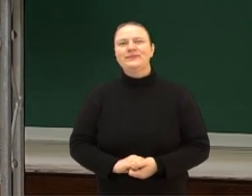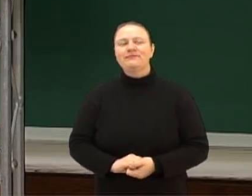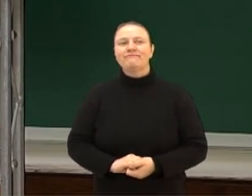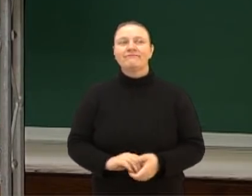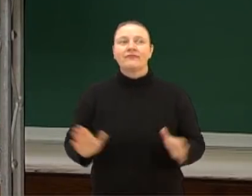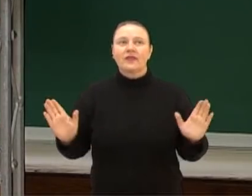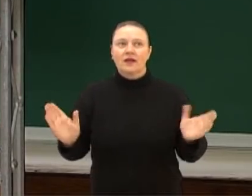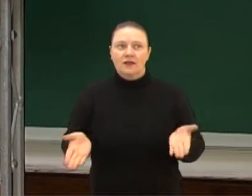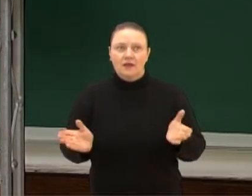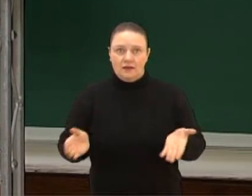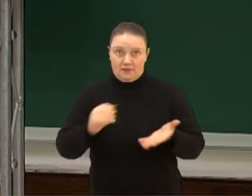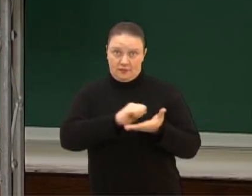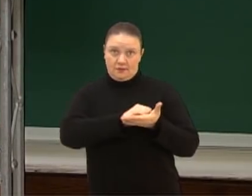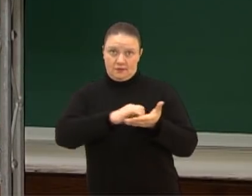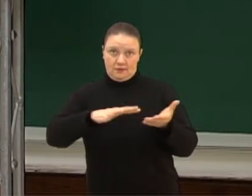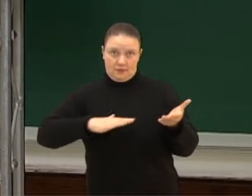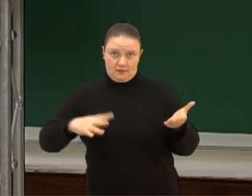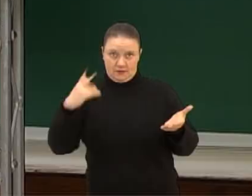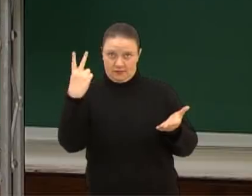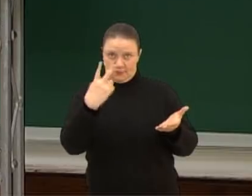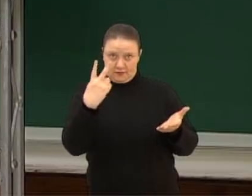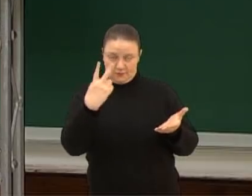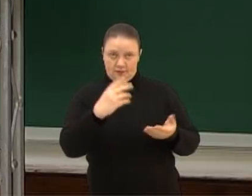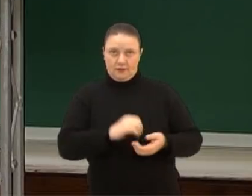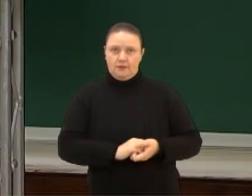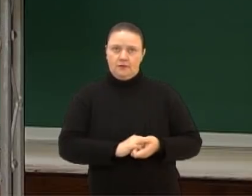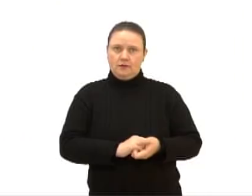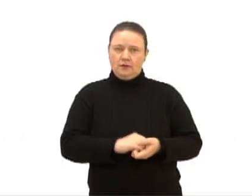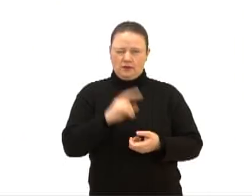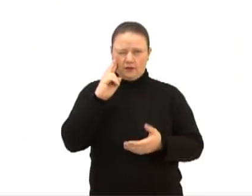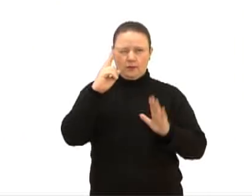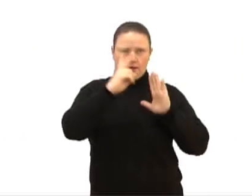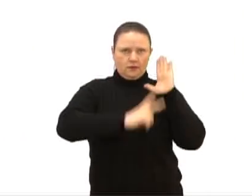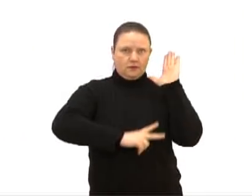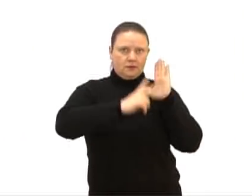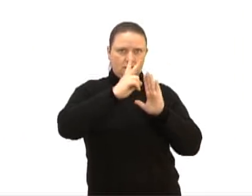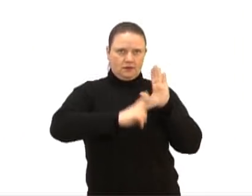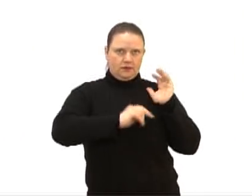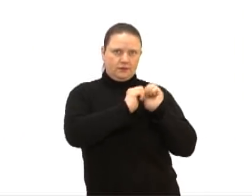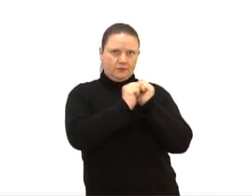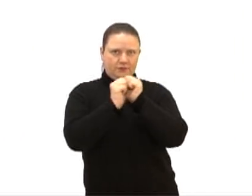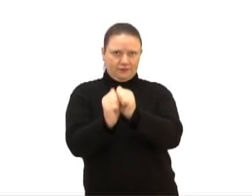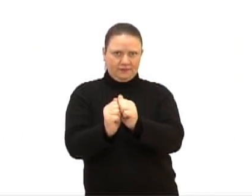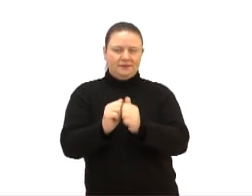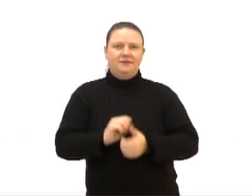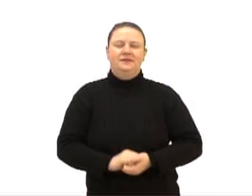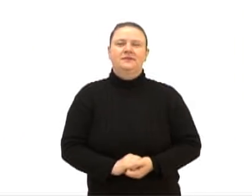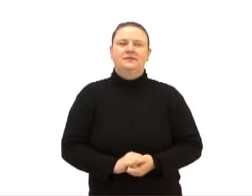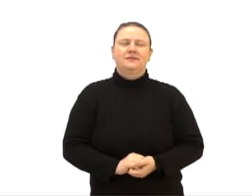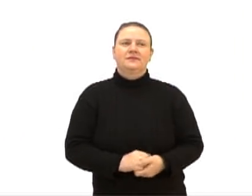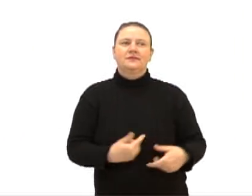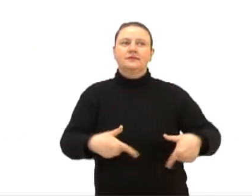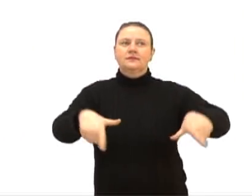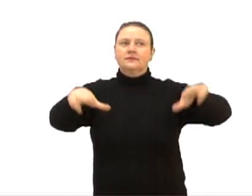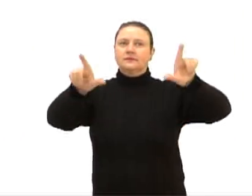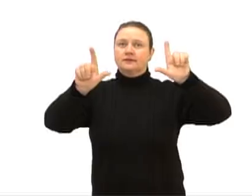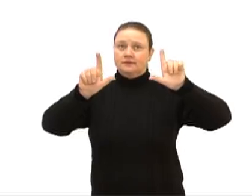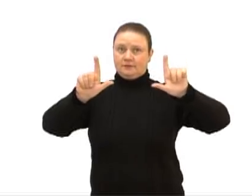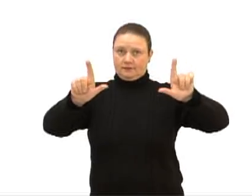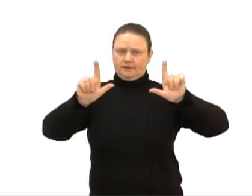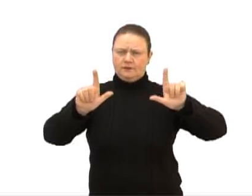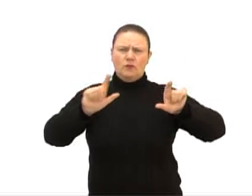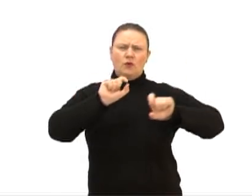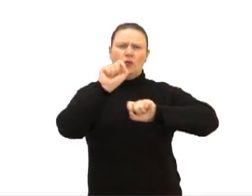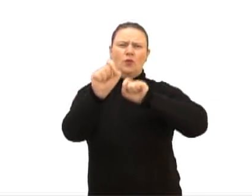E agora a atividade 2. Eu gostaria que você lesse aqui comigo qual é essa atividade, tá? Na tela retirantes. Qual